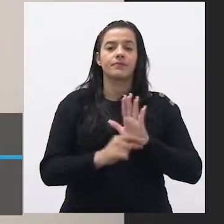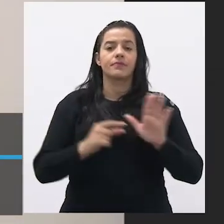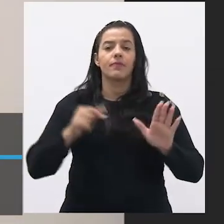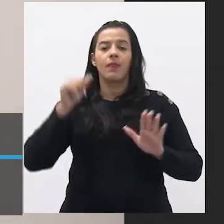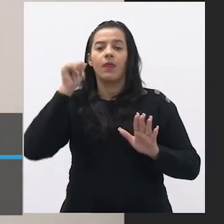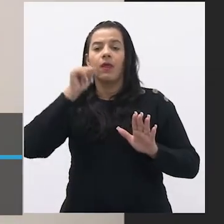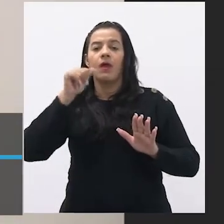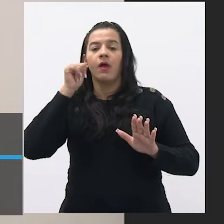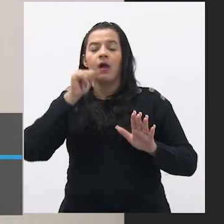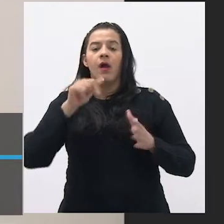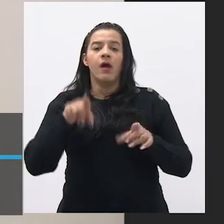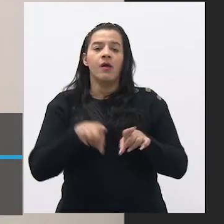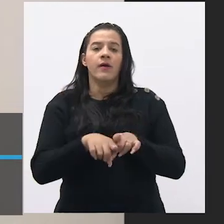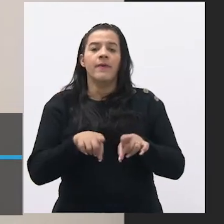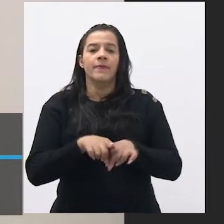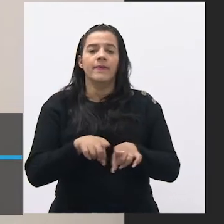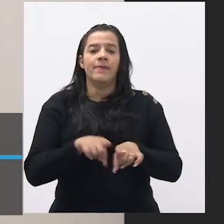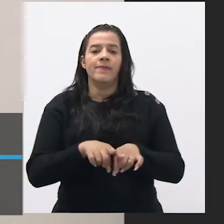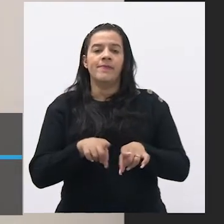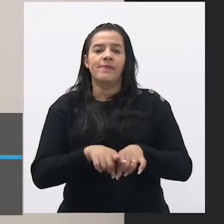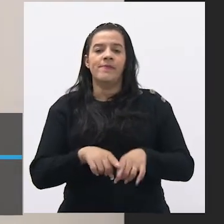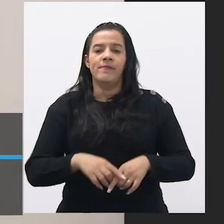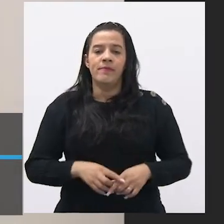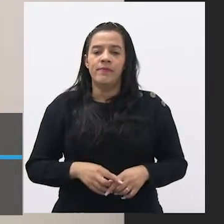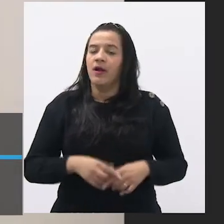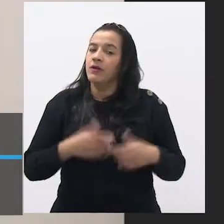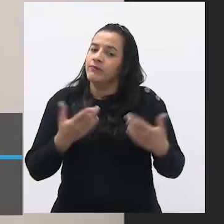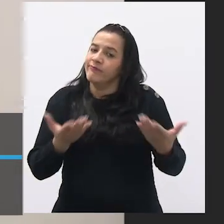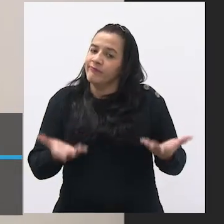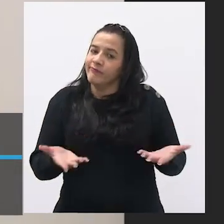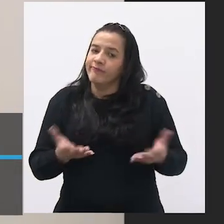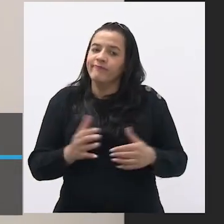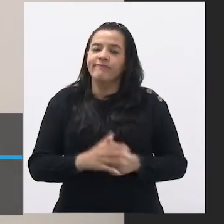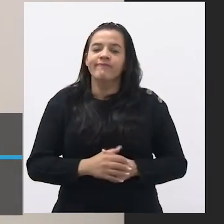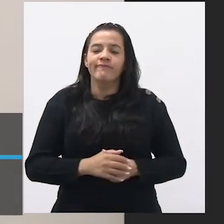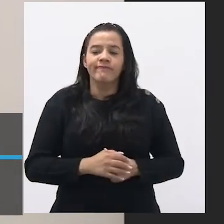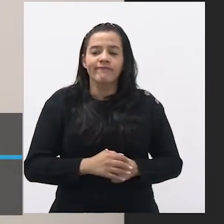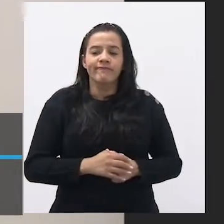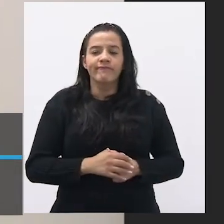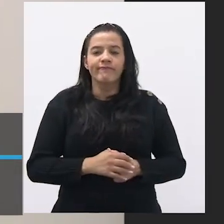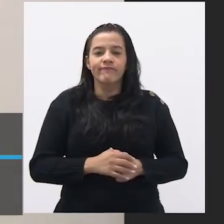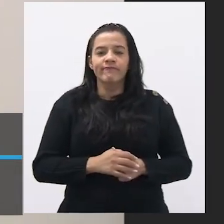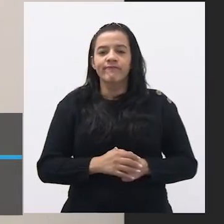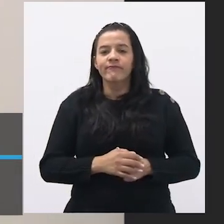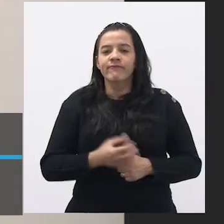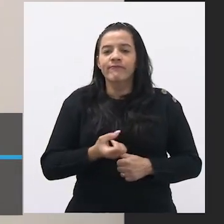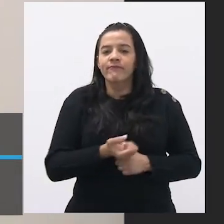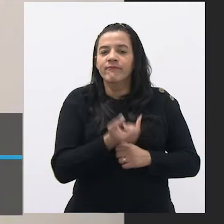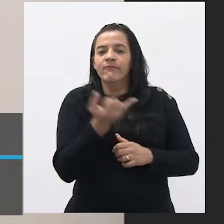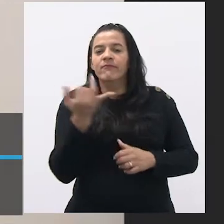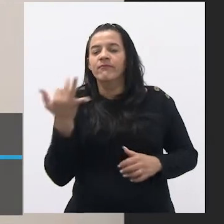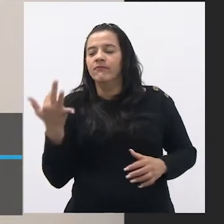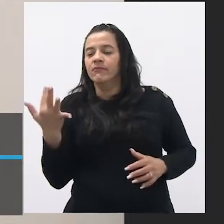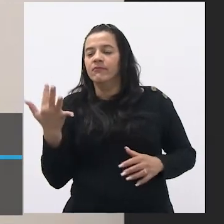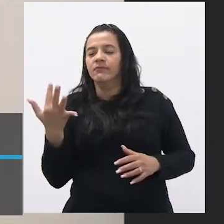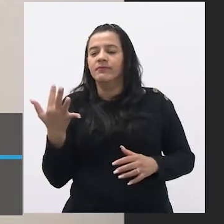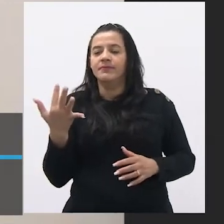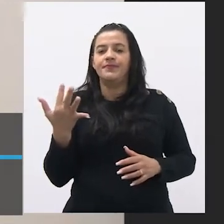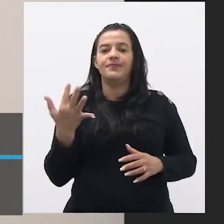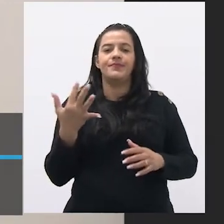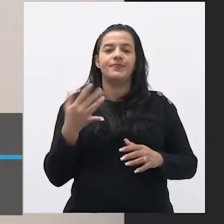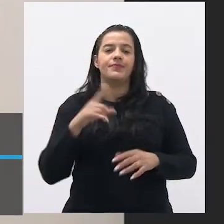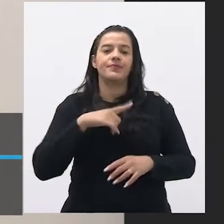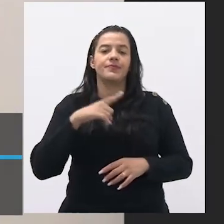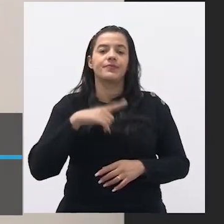né, nesse meu trabalho? Pensar, será que quantas autoras trans e autores trans